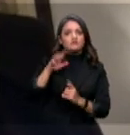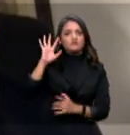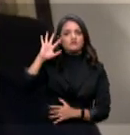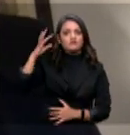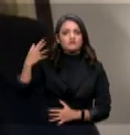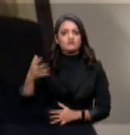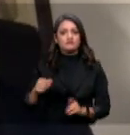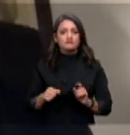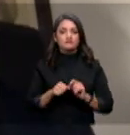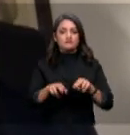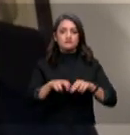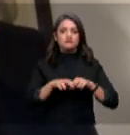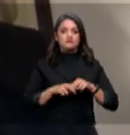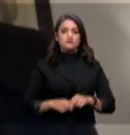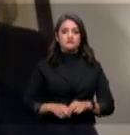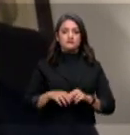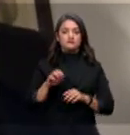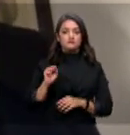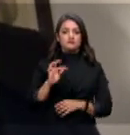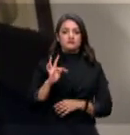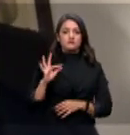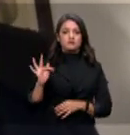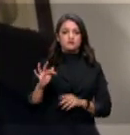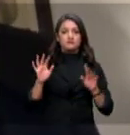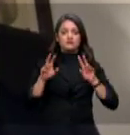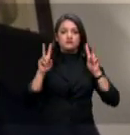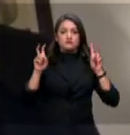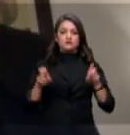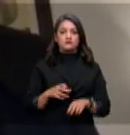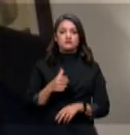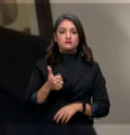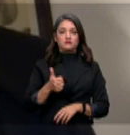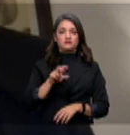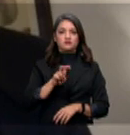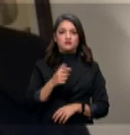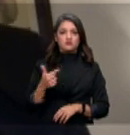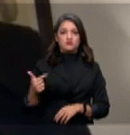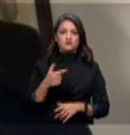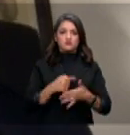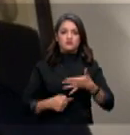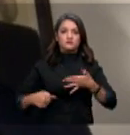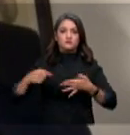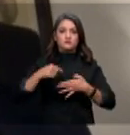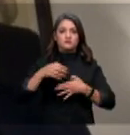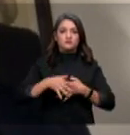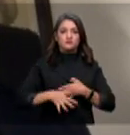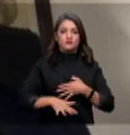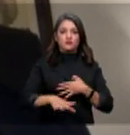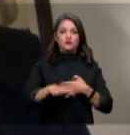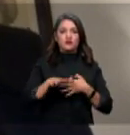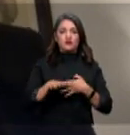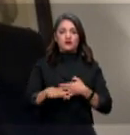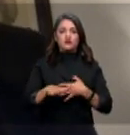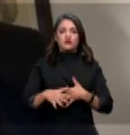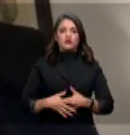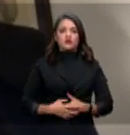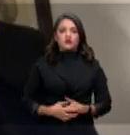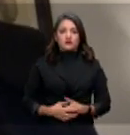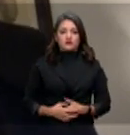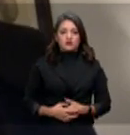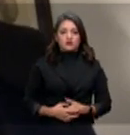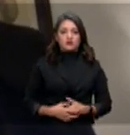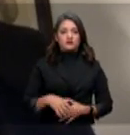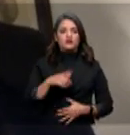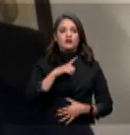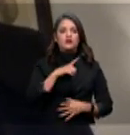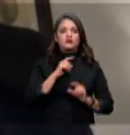assentada pela Suprema Corte já no tema 152 da repercussão geral, quando se fixou tese sobre